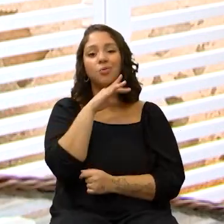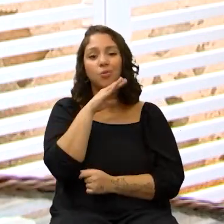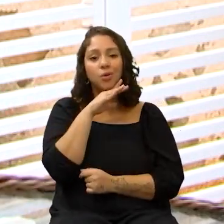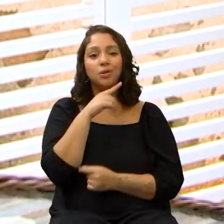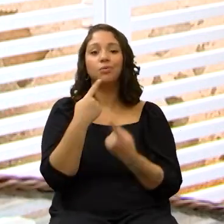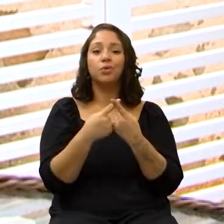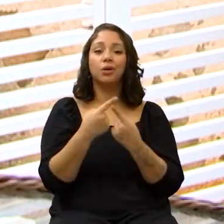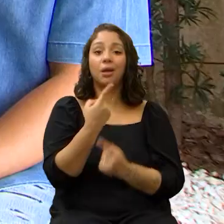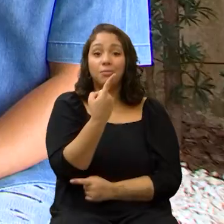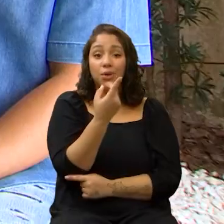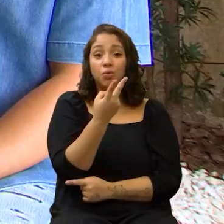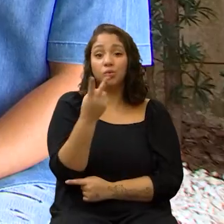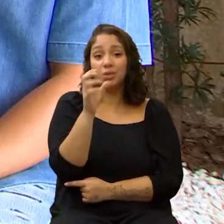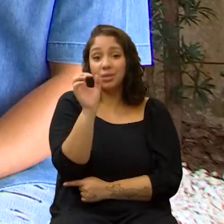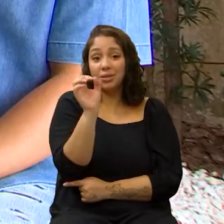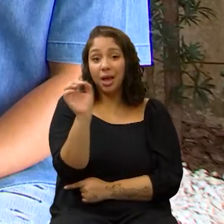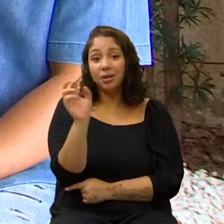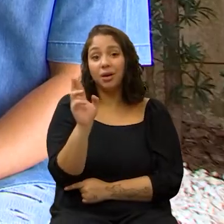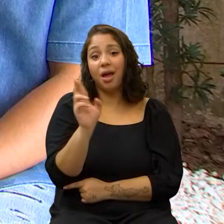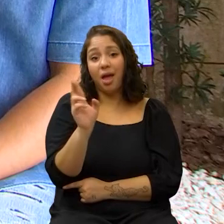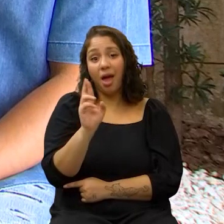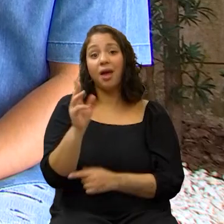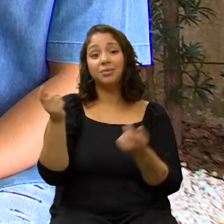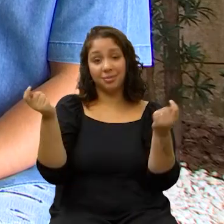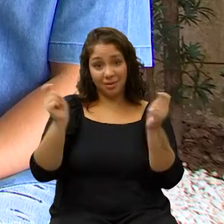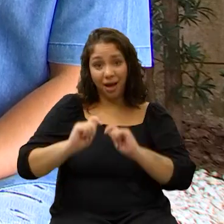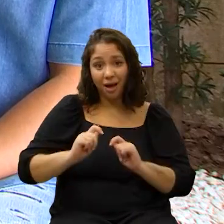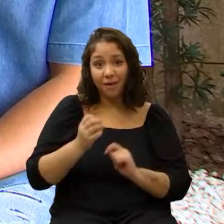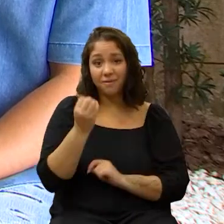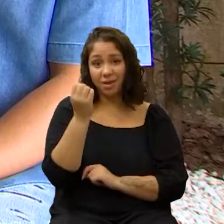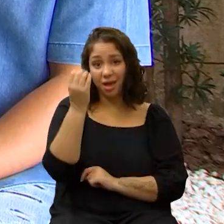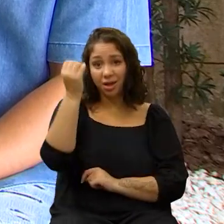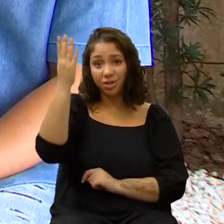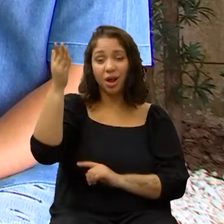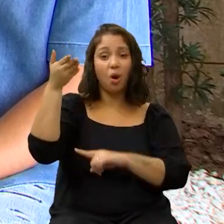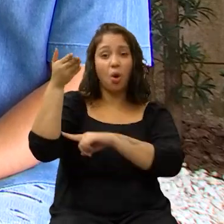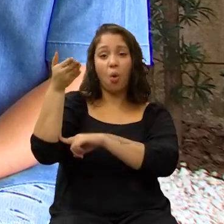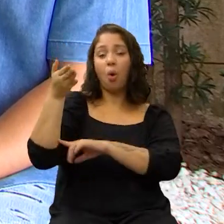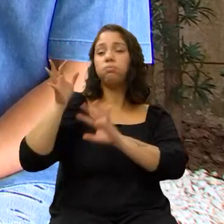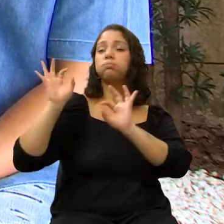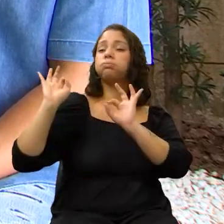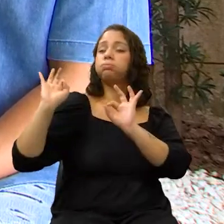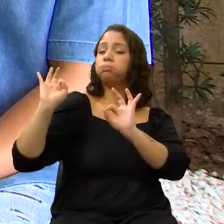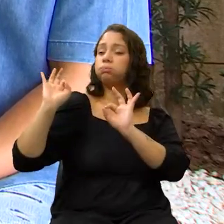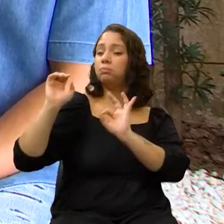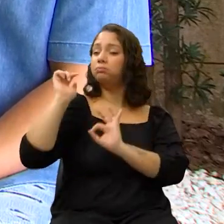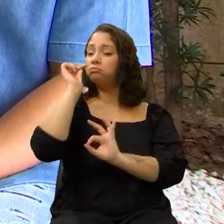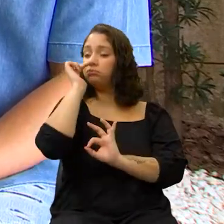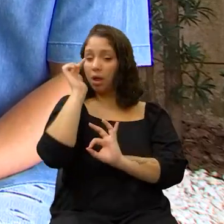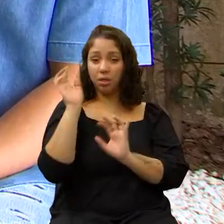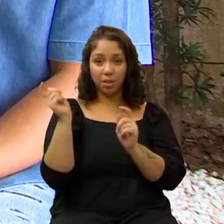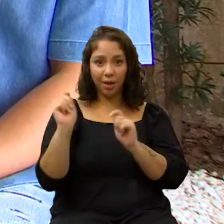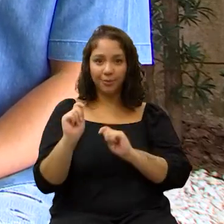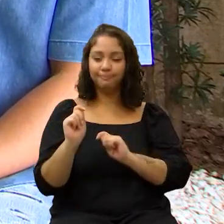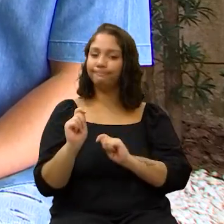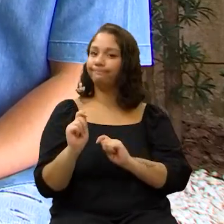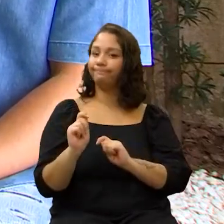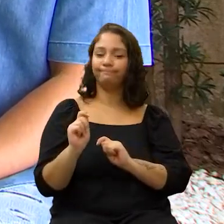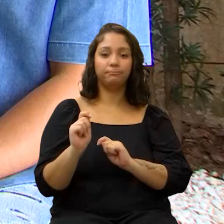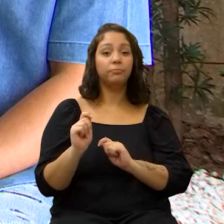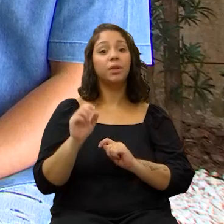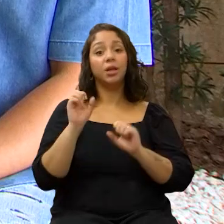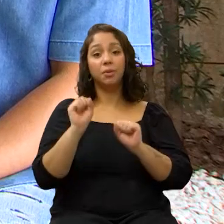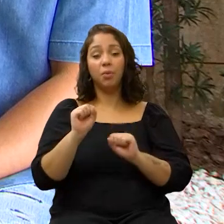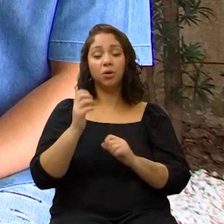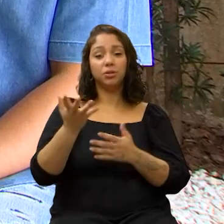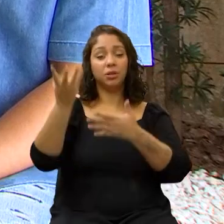a pessoa ganhando R$ 1.200 por mês, ela não vai conseguir viajar para um resort de luxo, não tem como. E isso gera